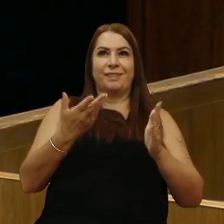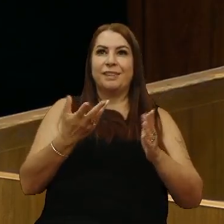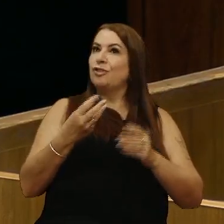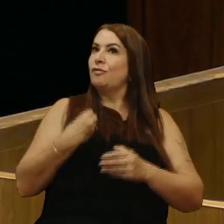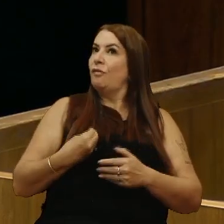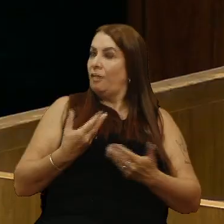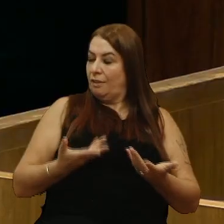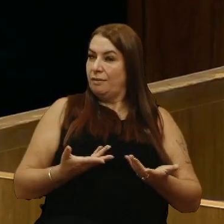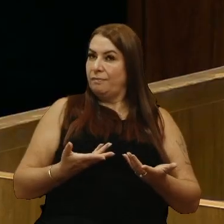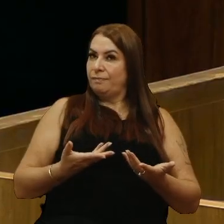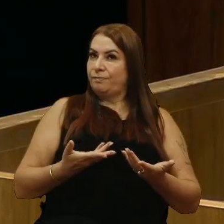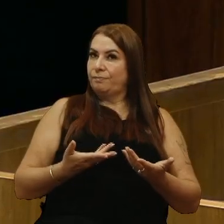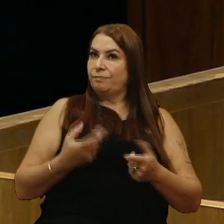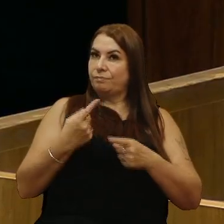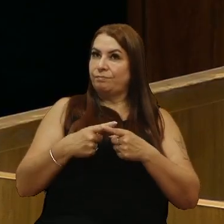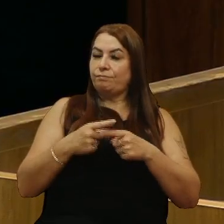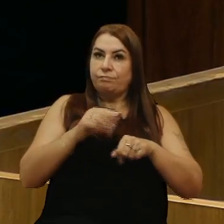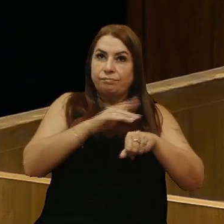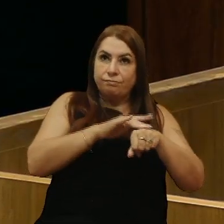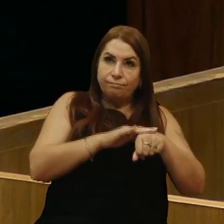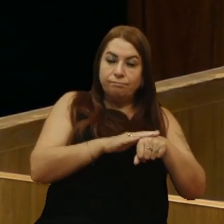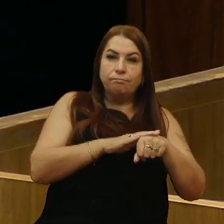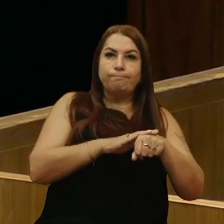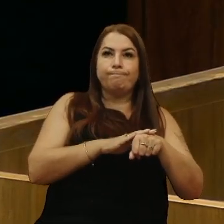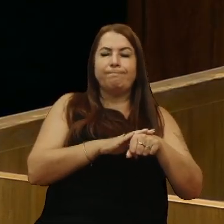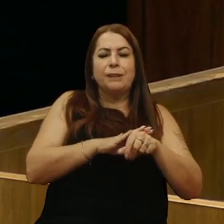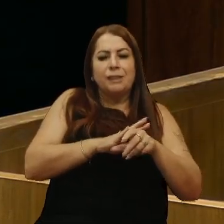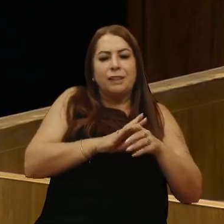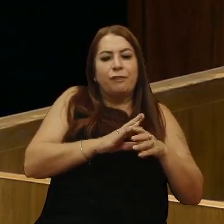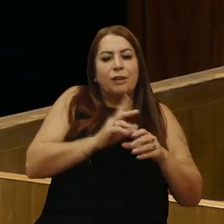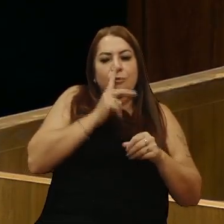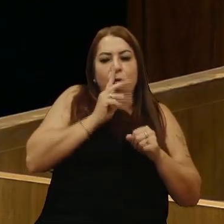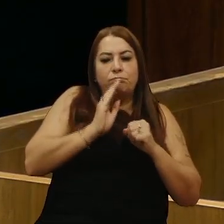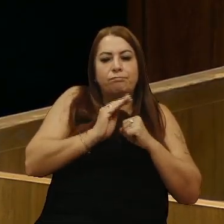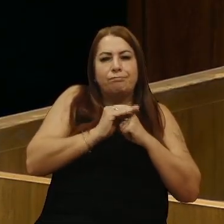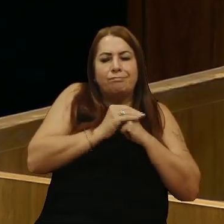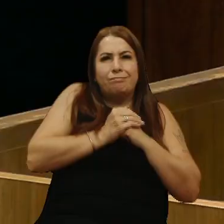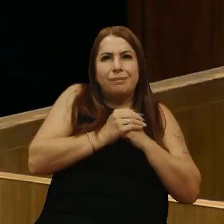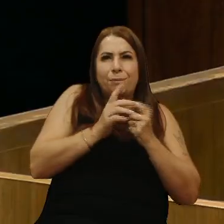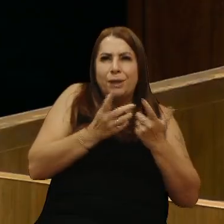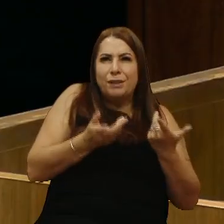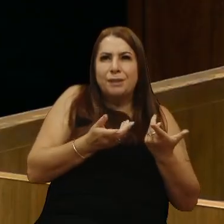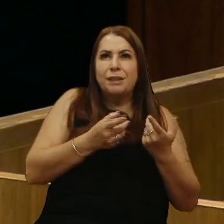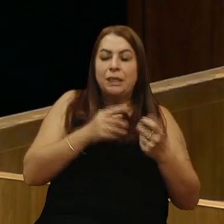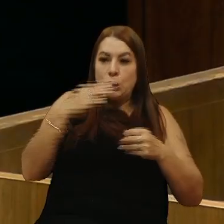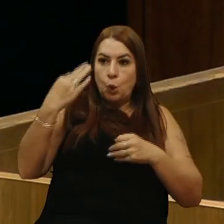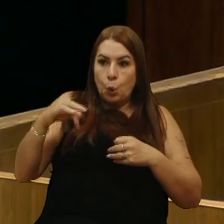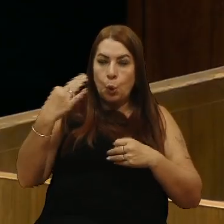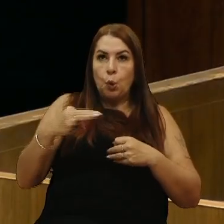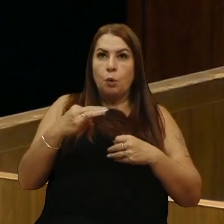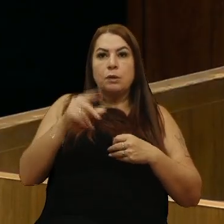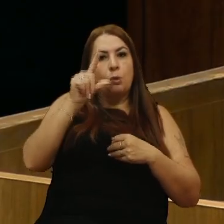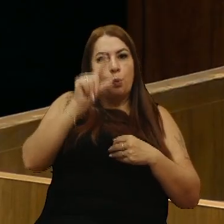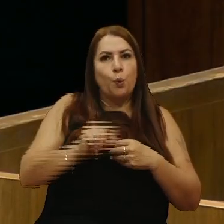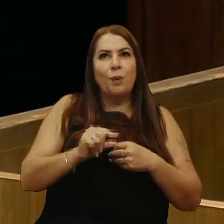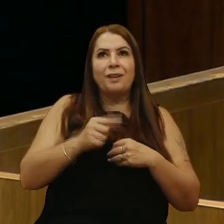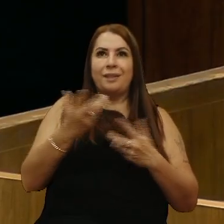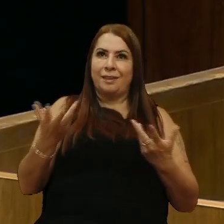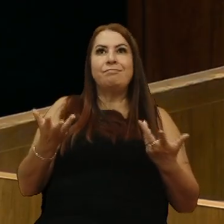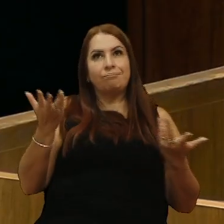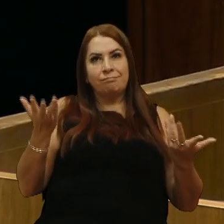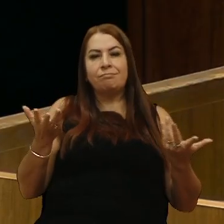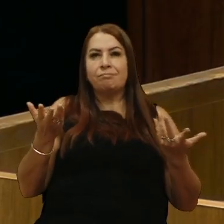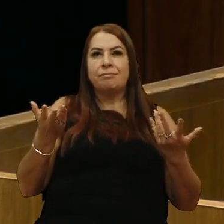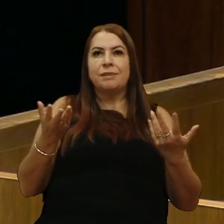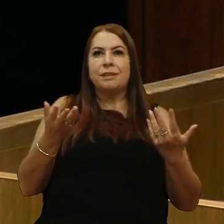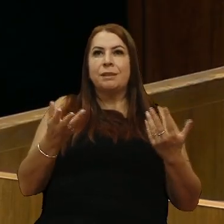viver. Porque a doença, ela nos encolhe. Quando ela consegue fazer com que essa sua dor seja amenizada, ela